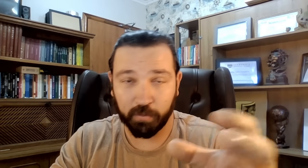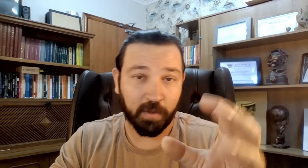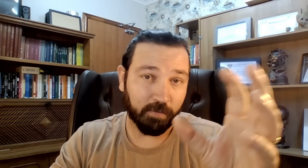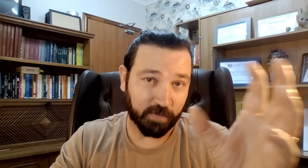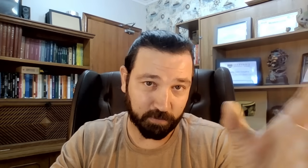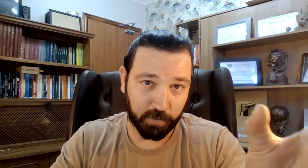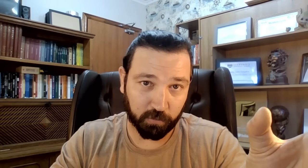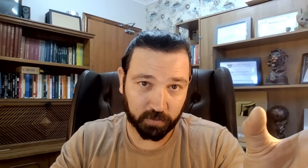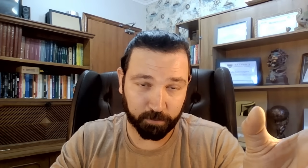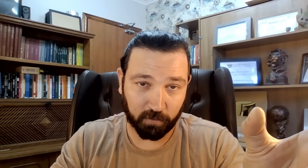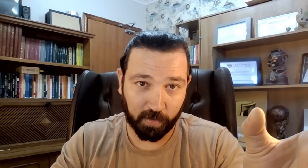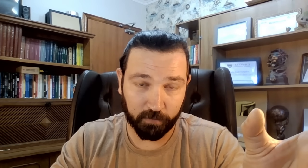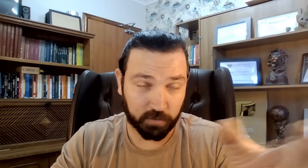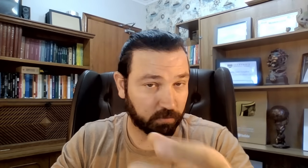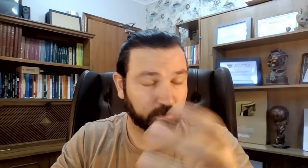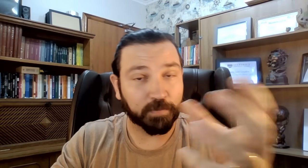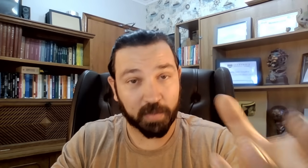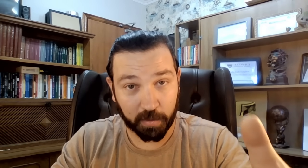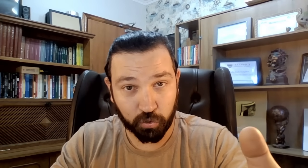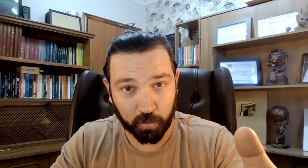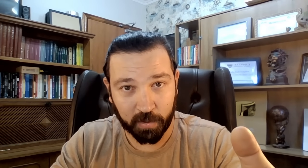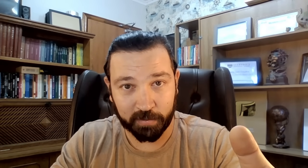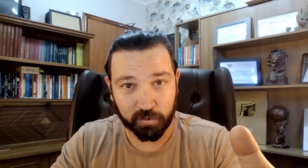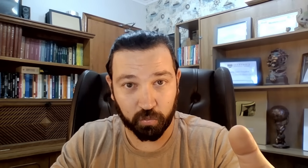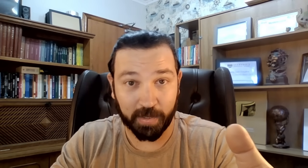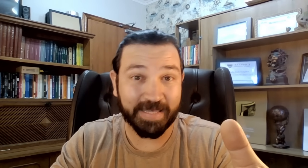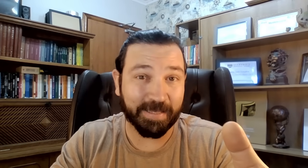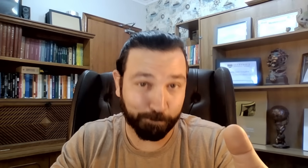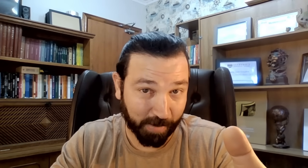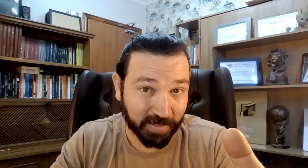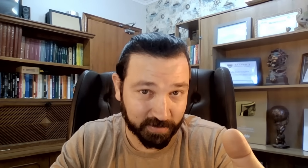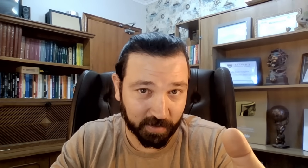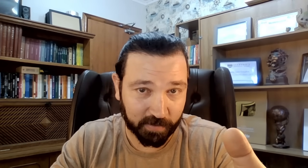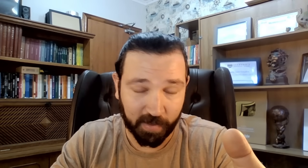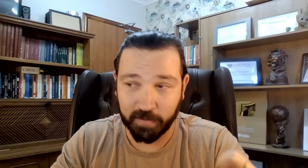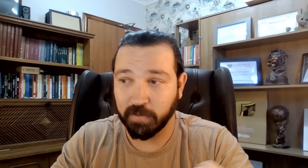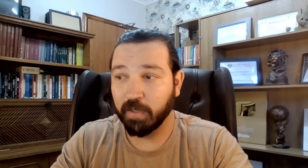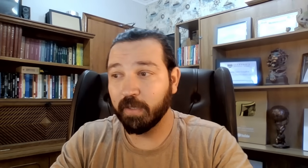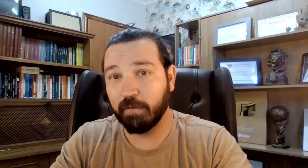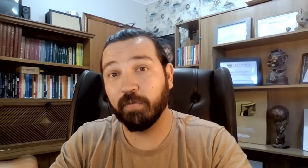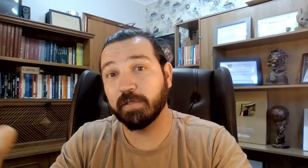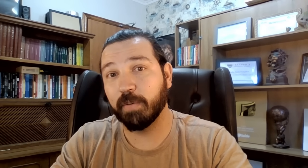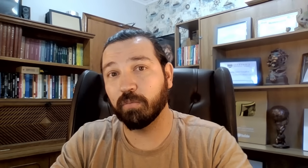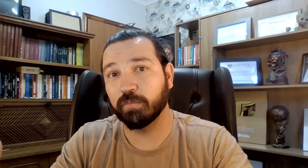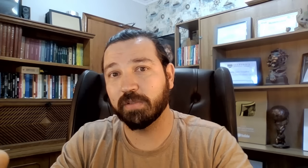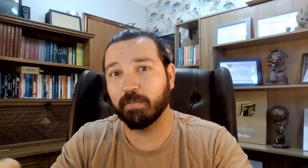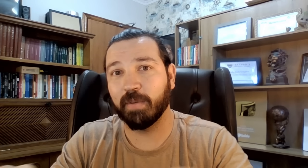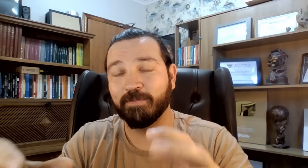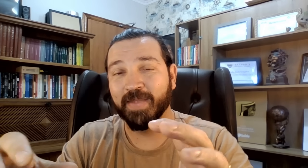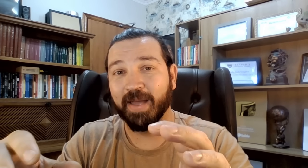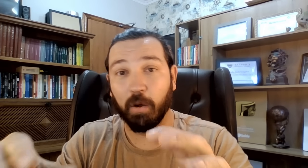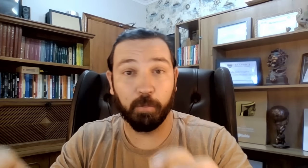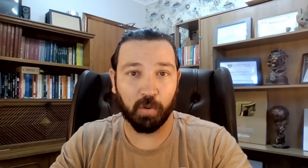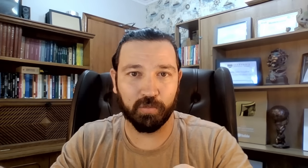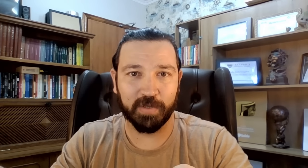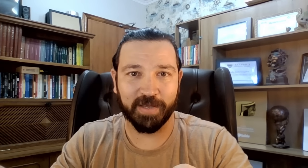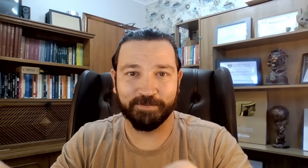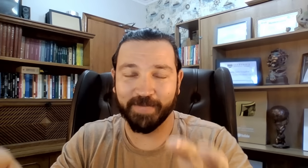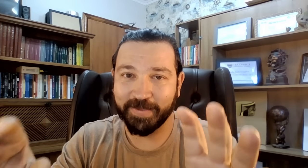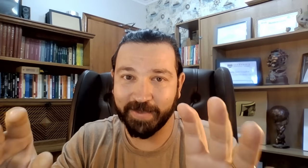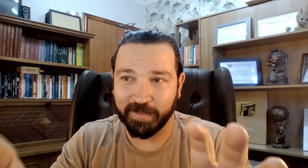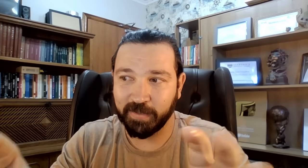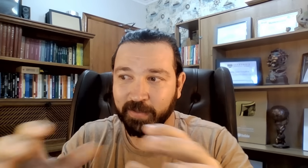o tempo fazer perguntas para o Flávio Dino questionando a sua parcialidade e fez perguntas também ao Paulo